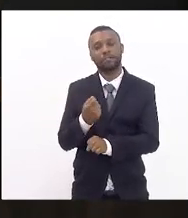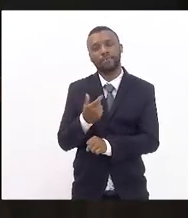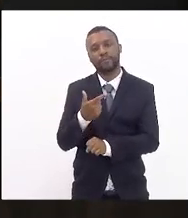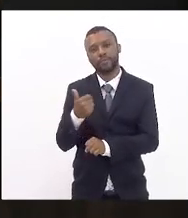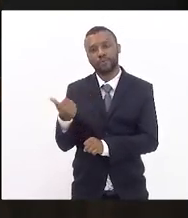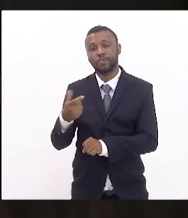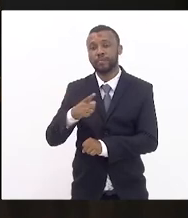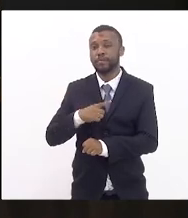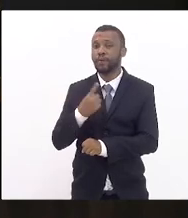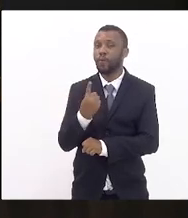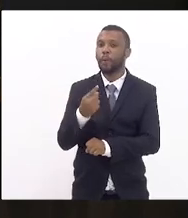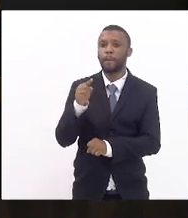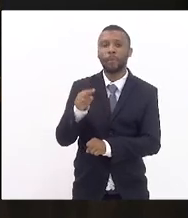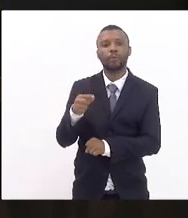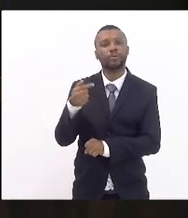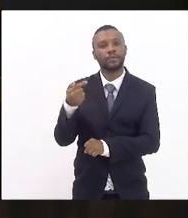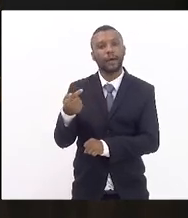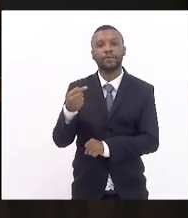de